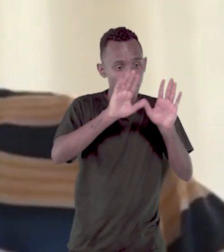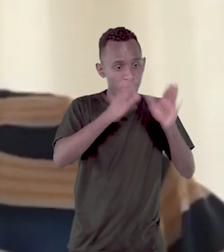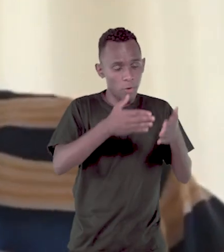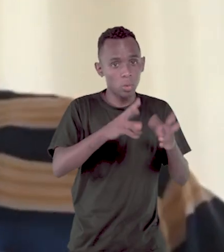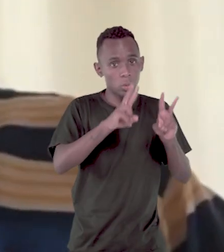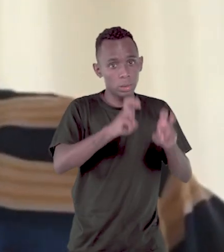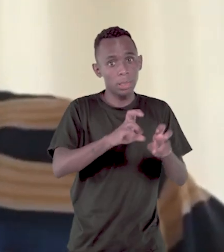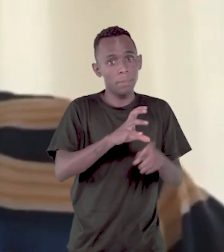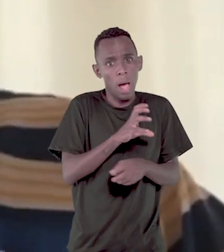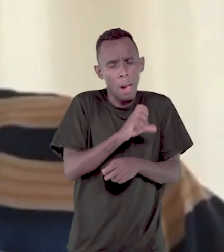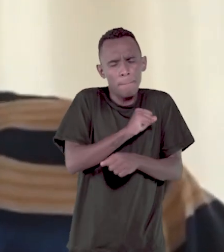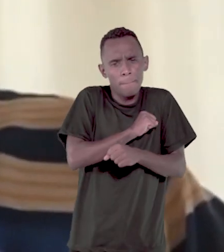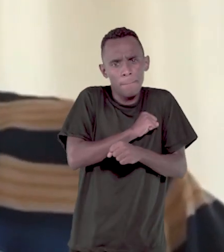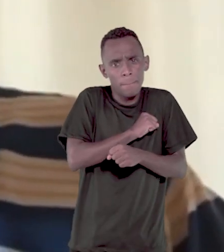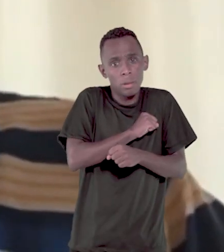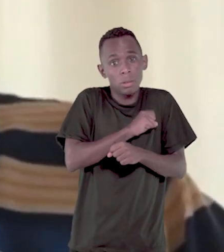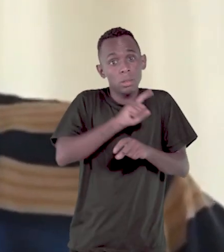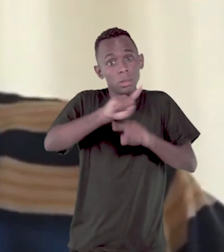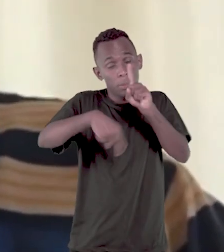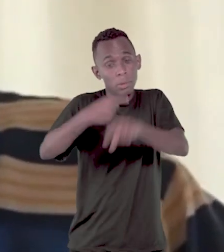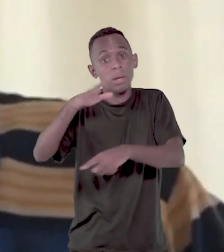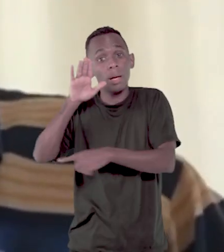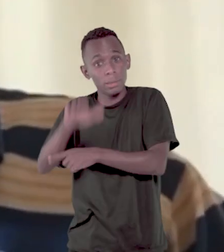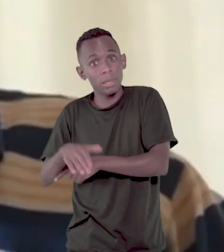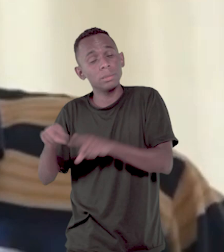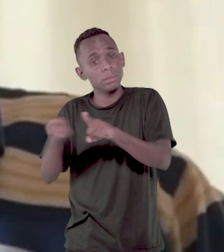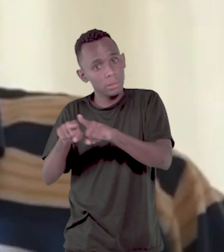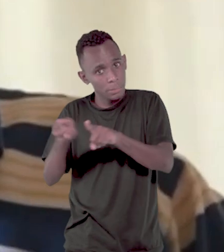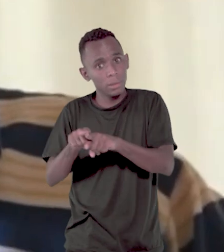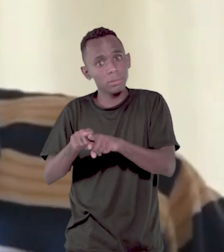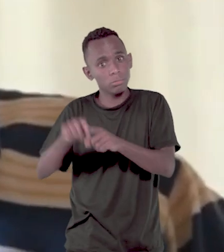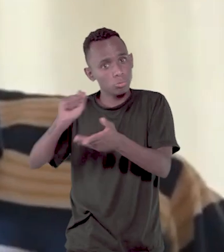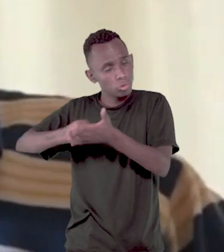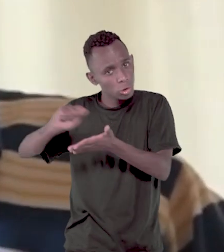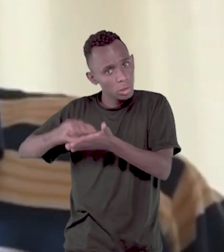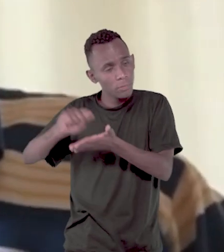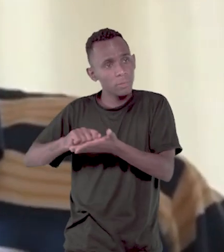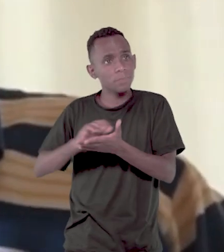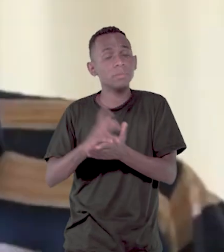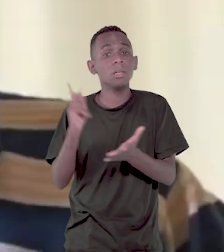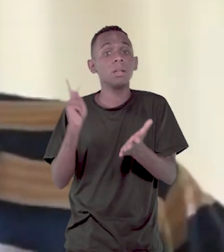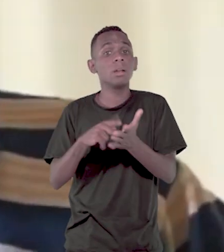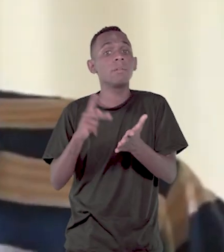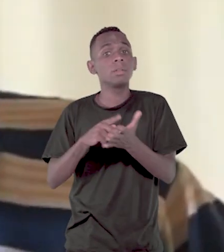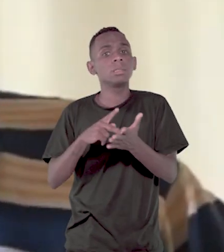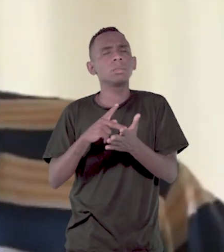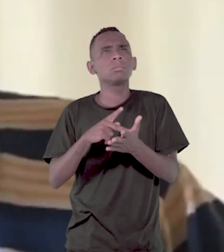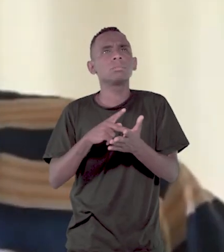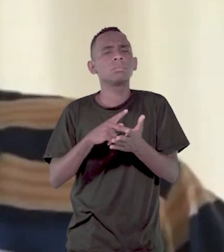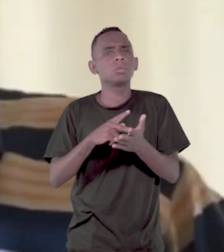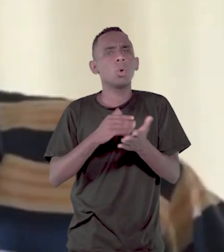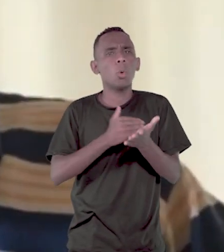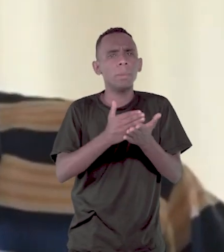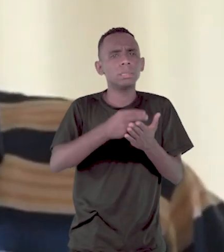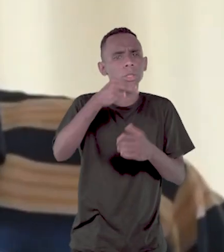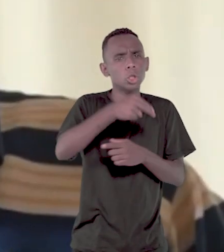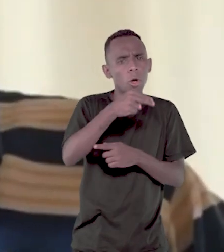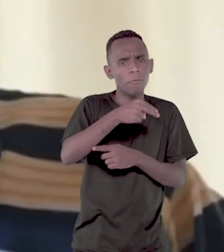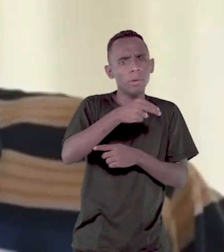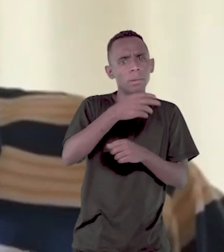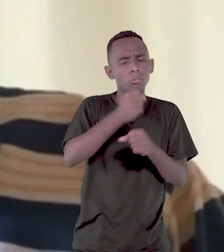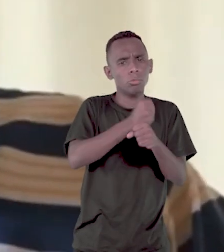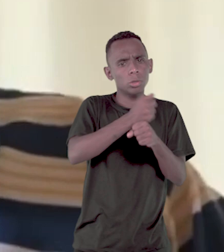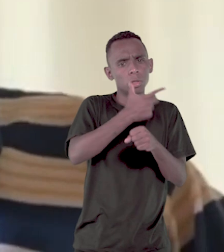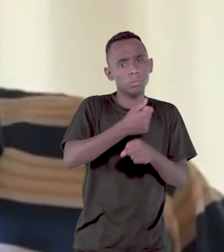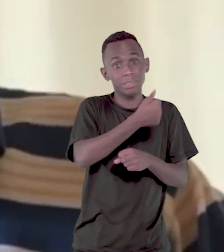romance e à tarde esse ensaio sobre Cataguases, né? Na verdade, esse romance eu iniciei em novembro de